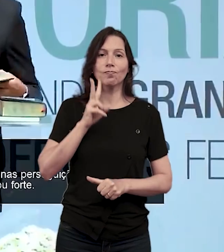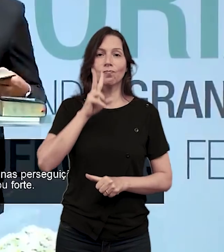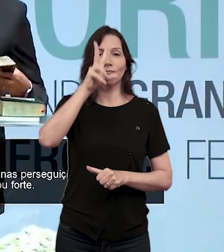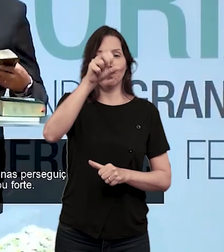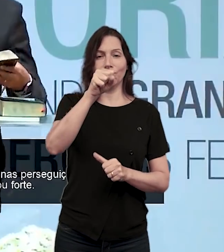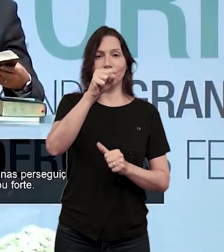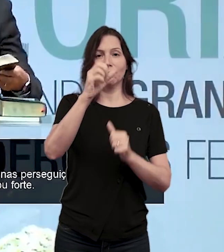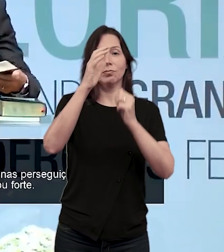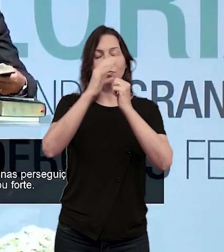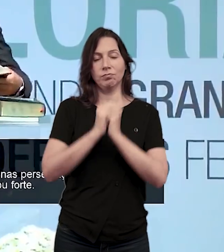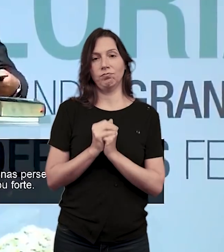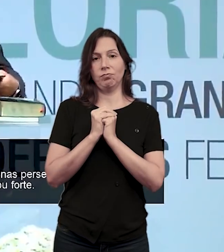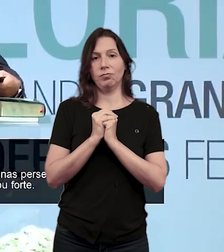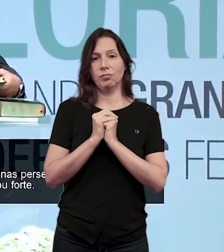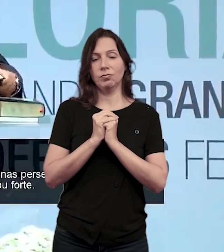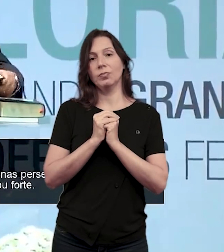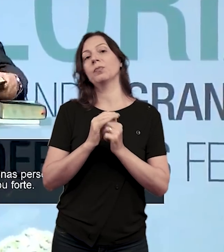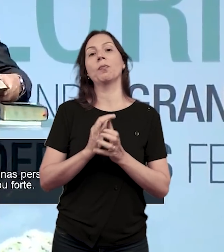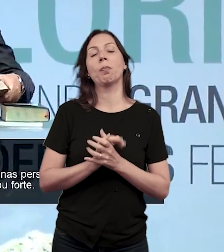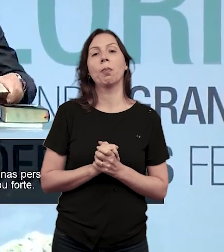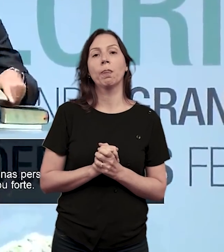Amém?